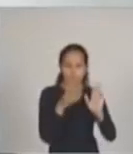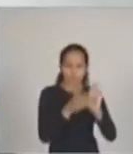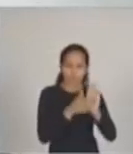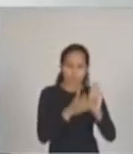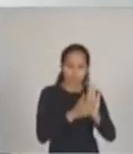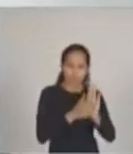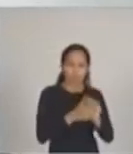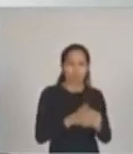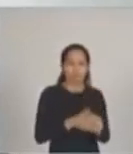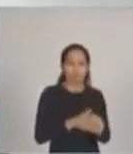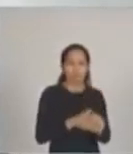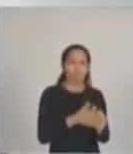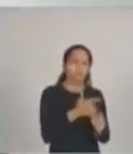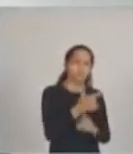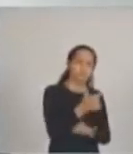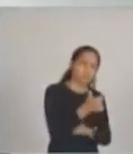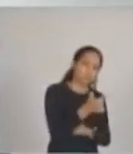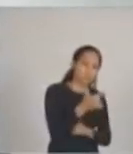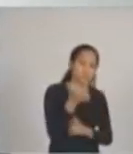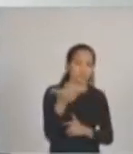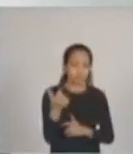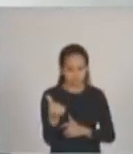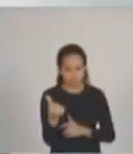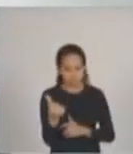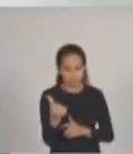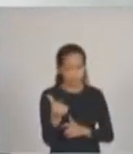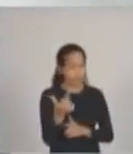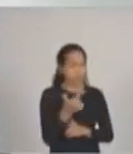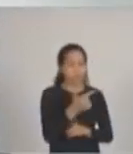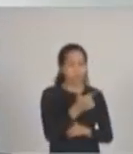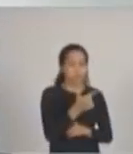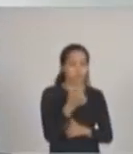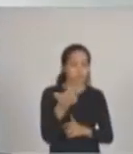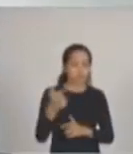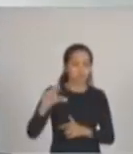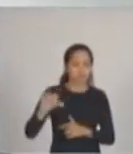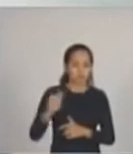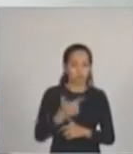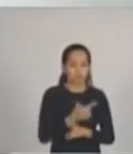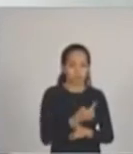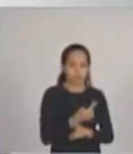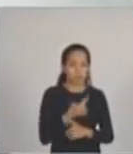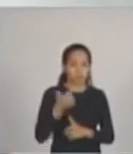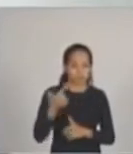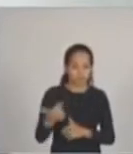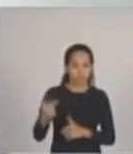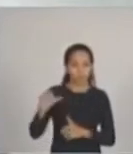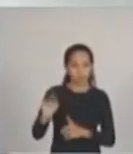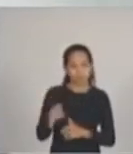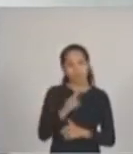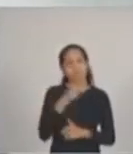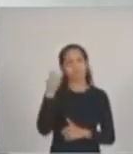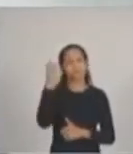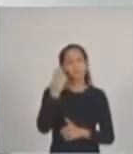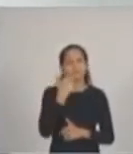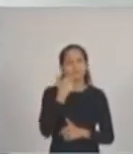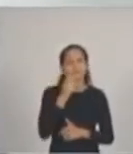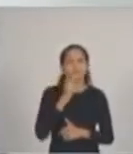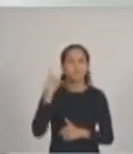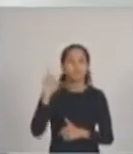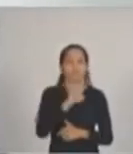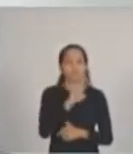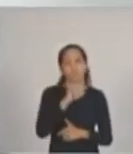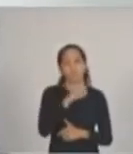1229 e a 1228, é um vereador da comunidade de Pontão do Piranga, conhecido como